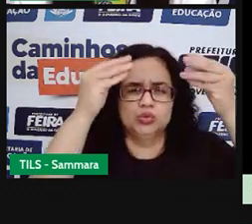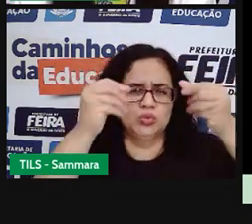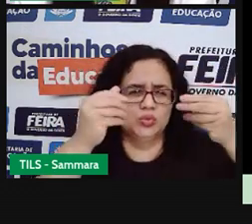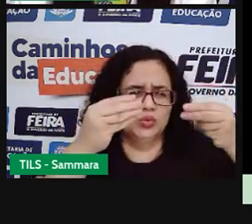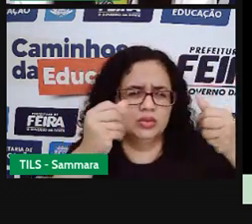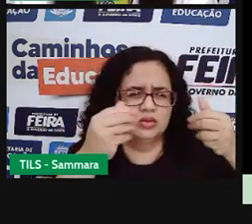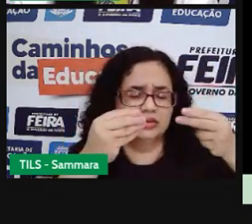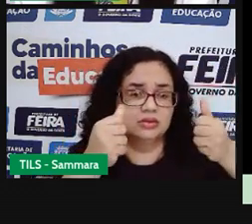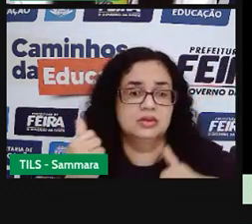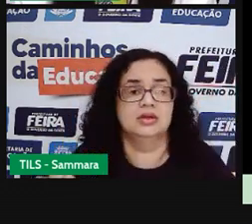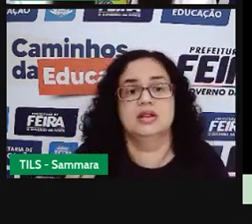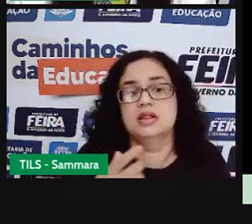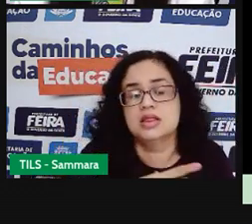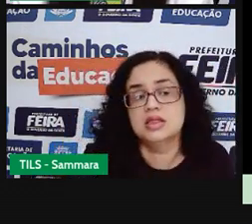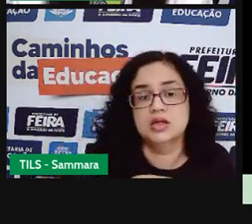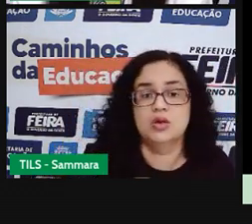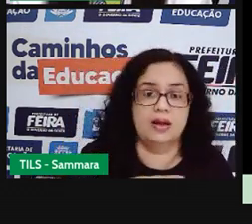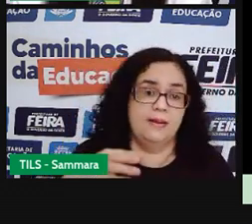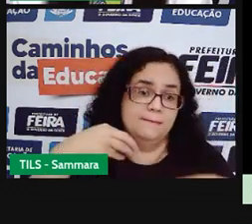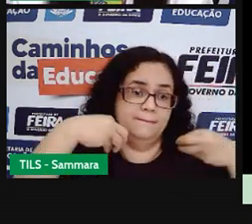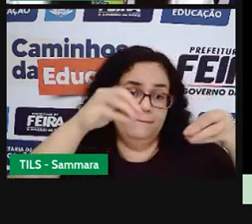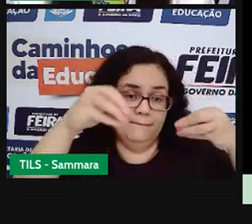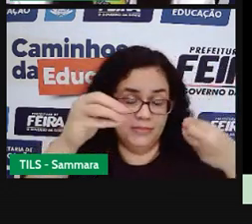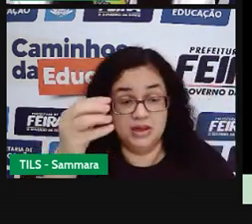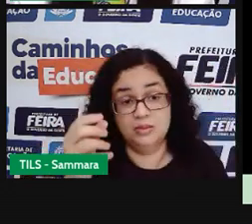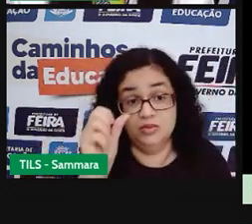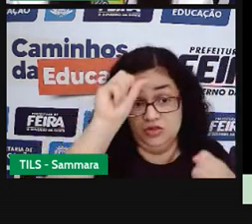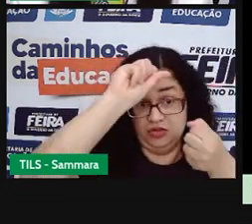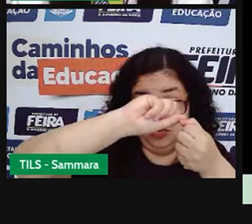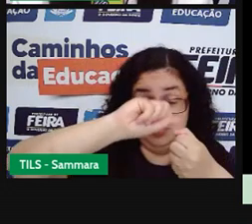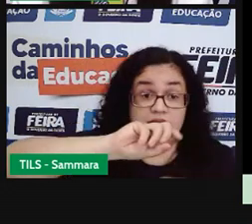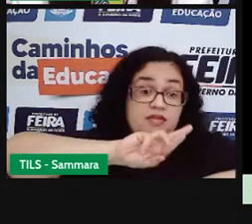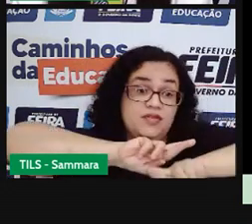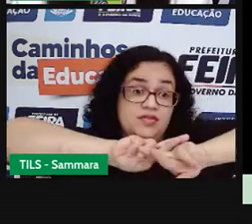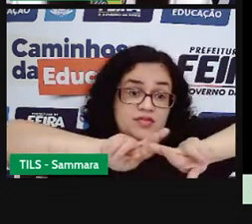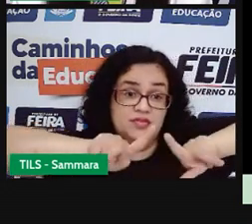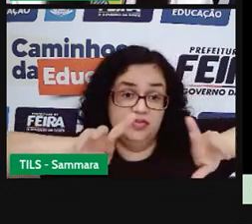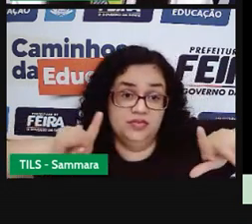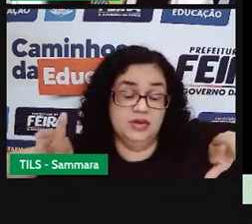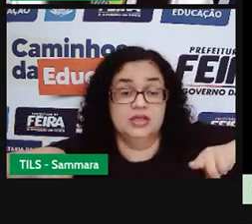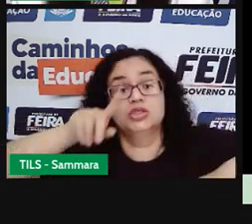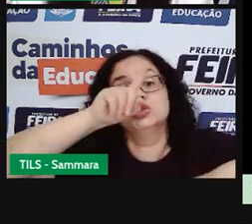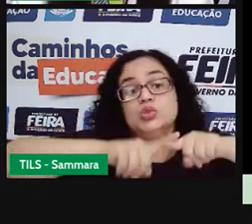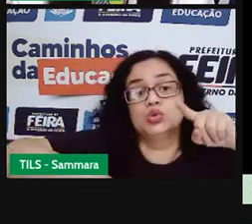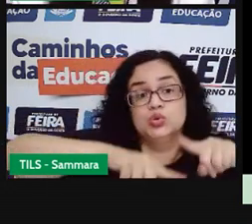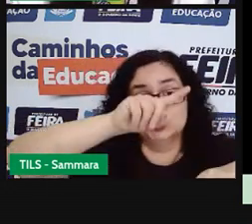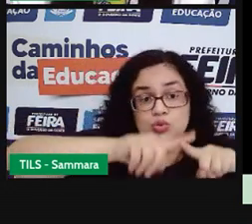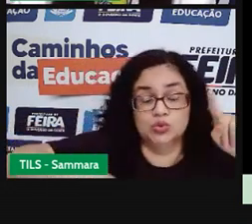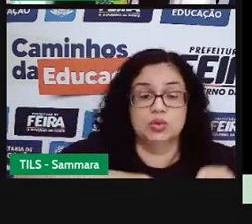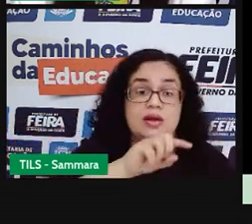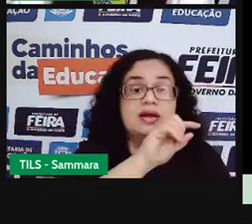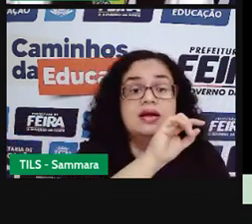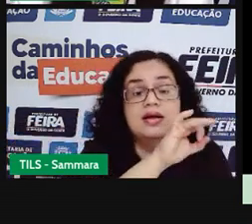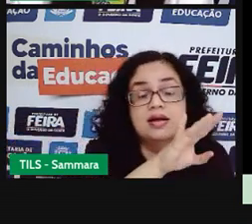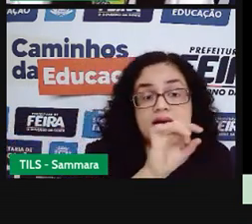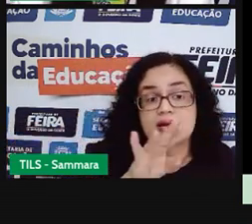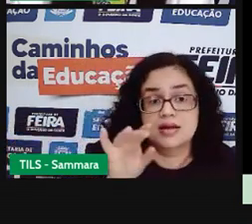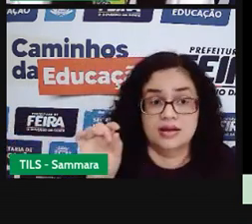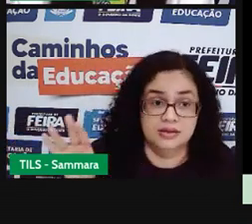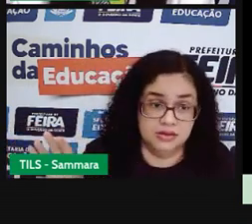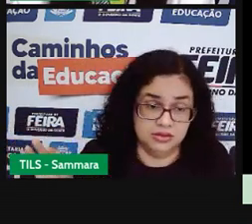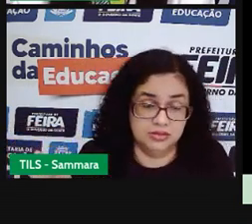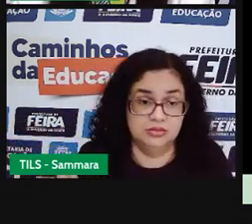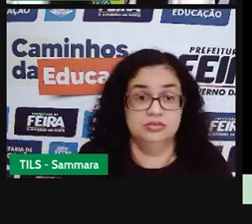permitindo que com plástico possa ser produzido diversos tipos de objetos cada um com atividades